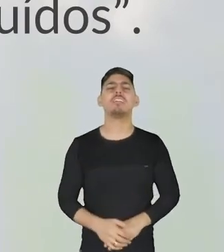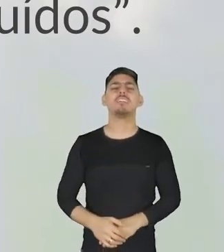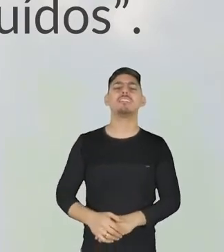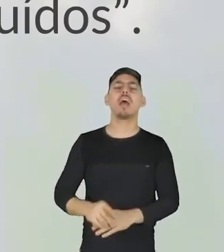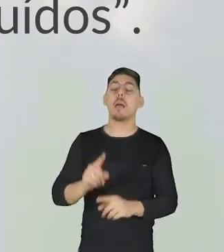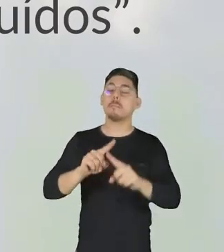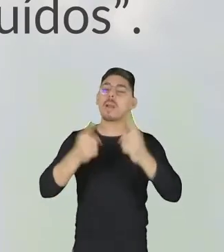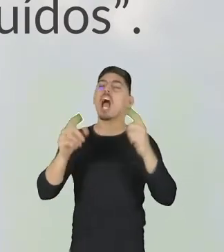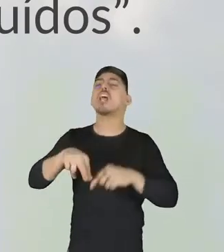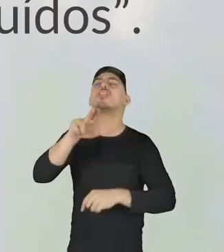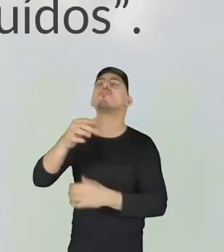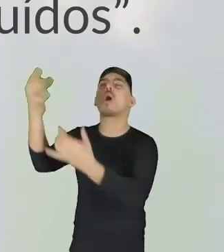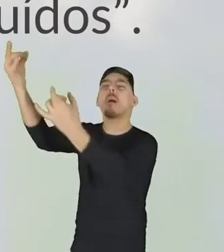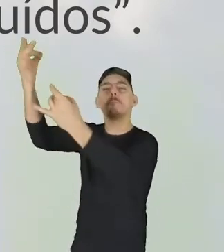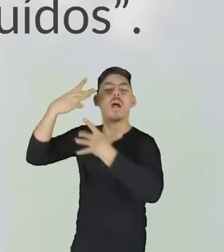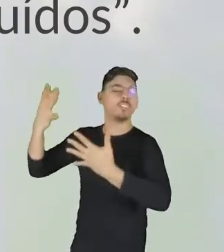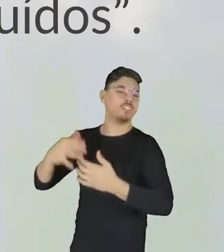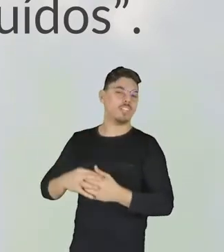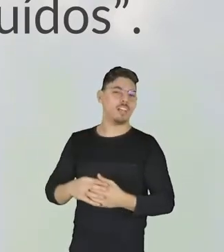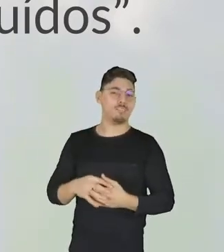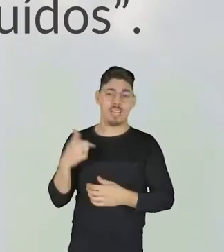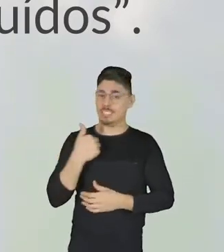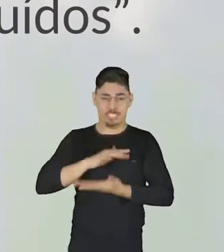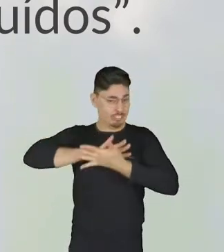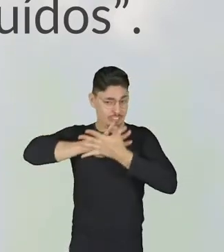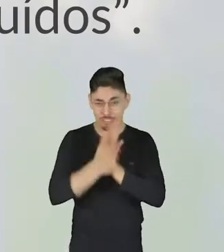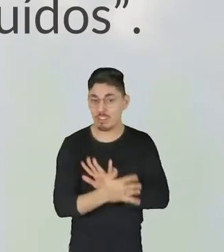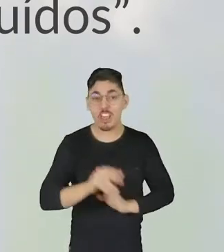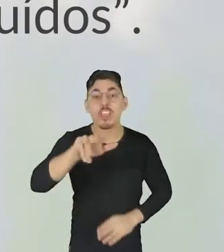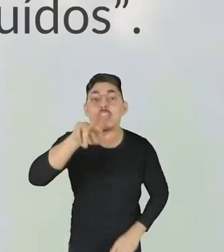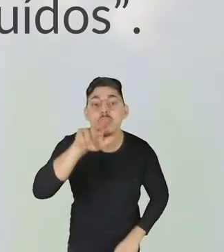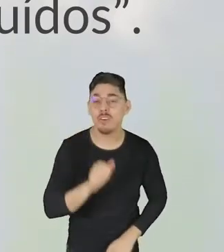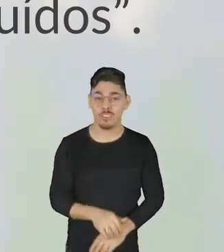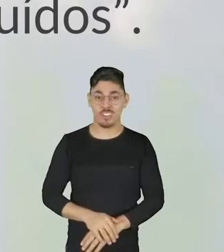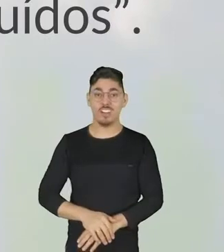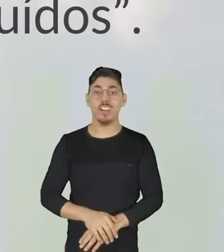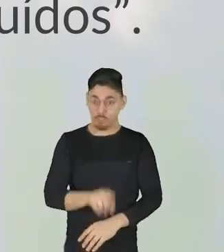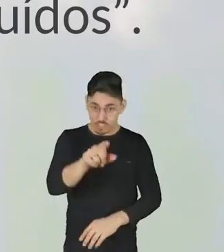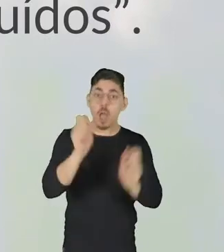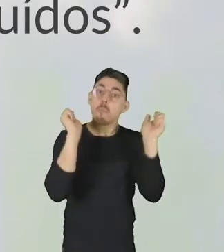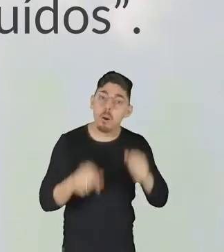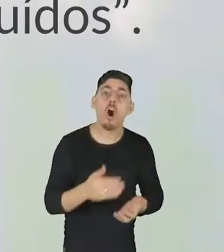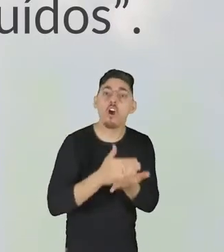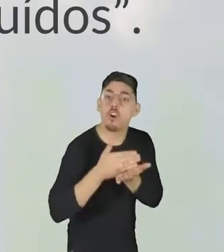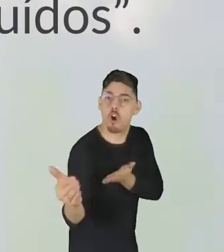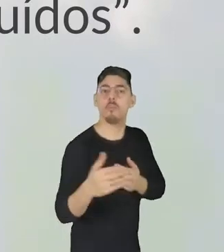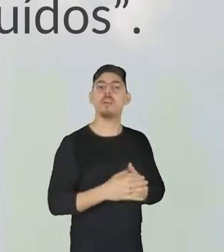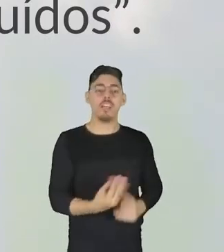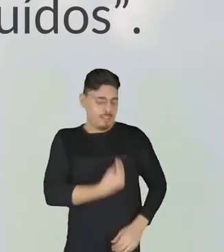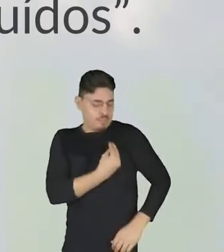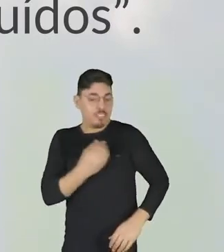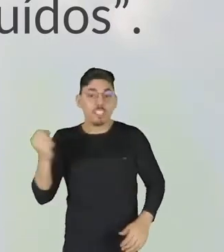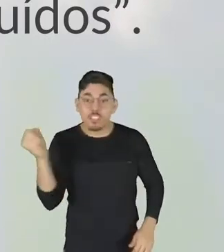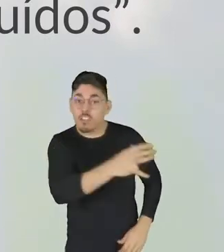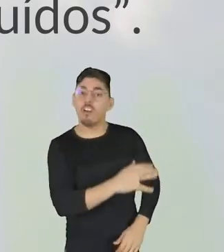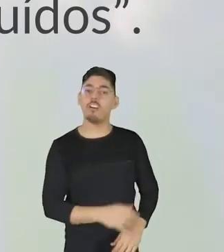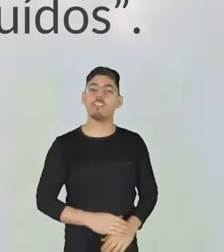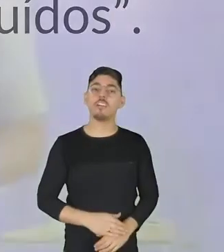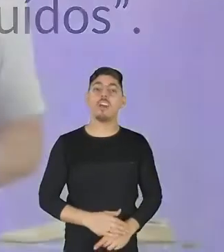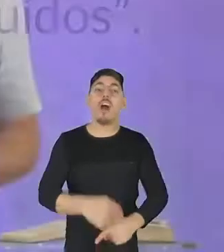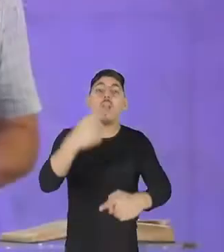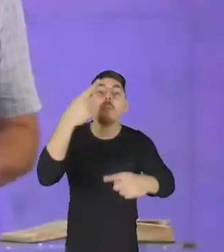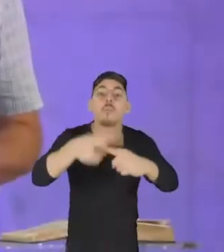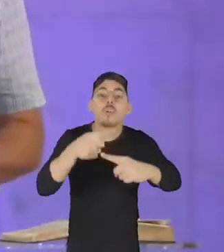jamais abandonados ou destruídos. Você pode iniciar um novo capítulo na sua vida, porque